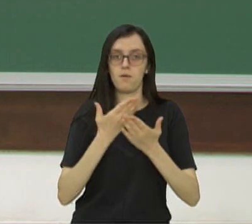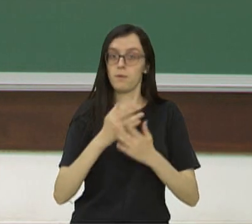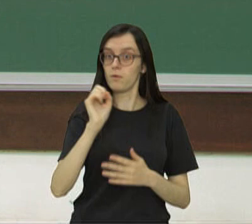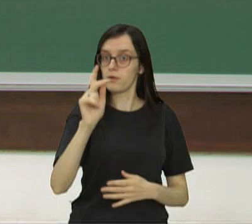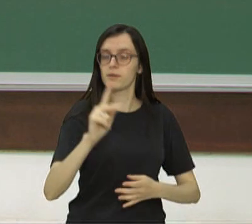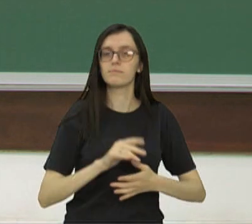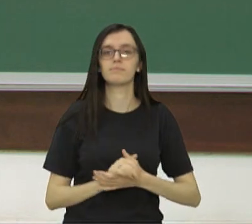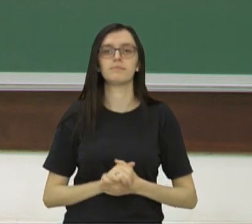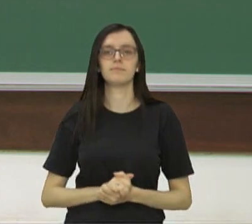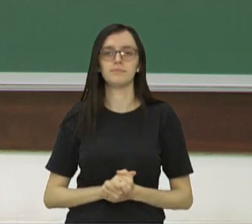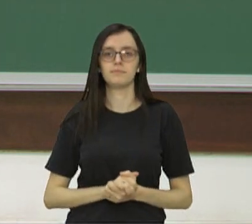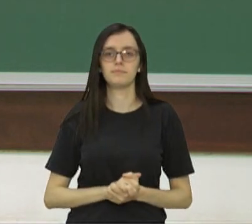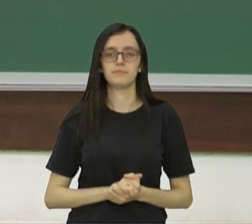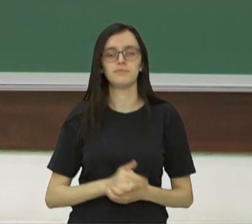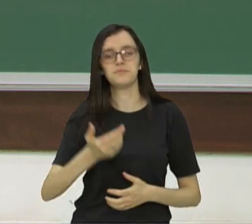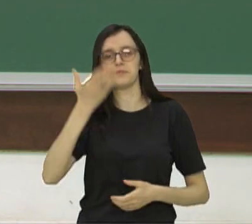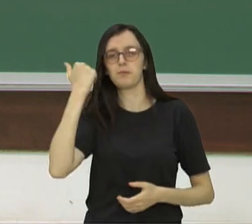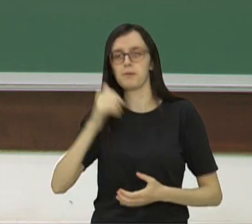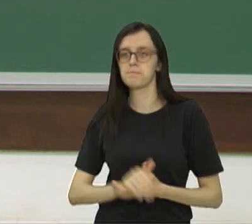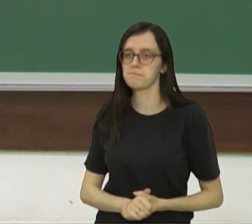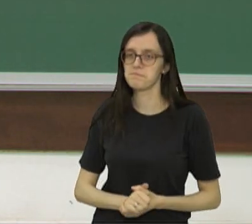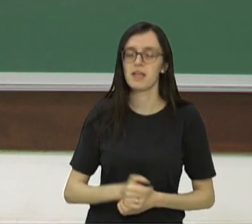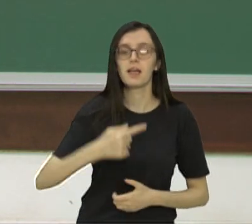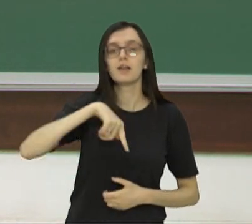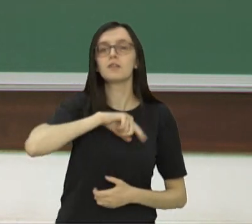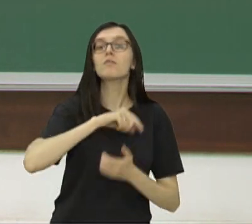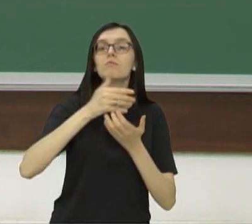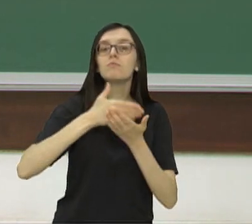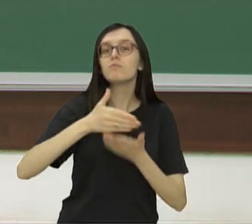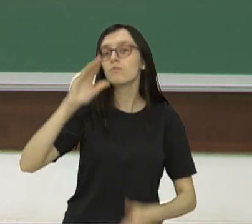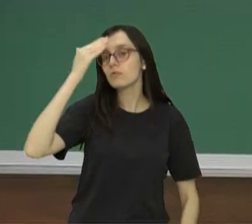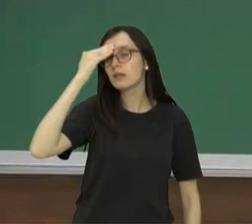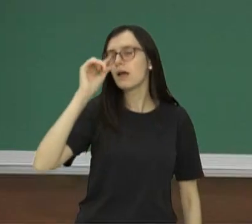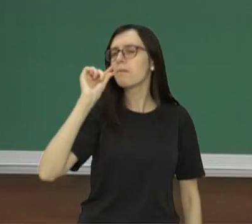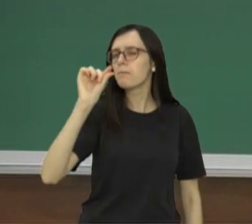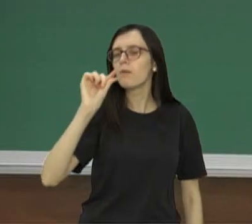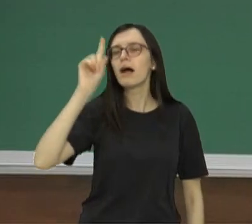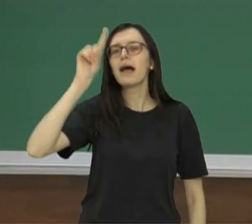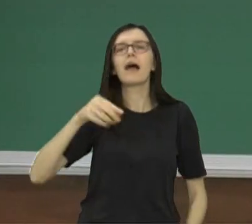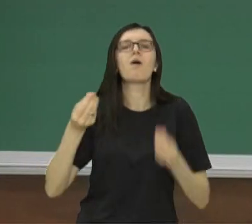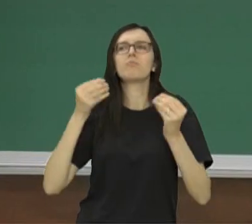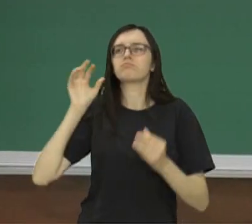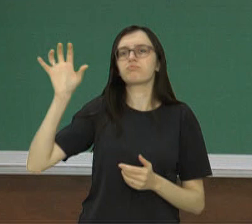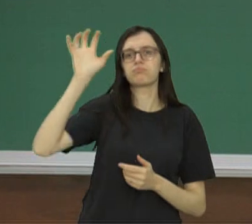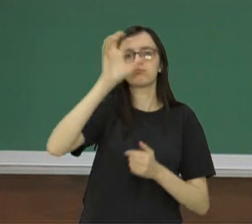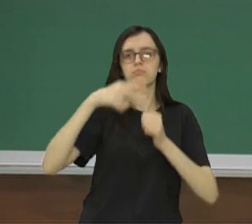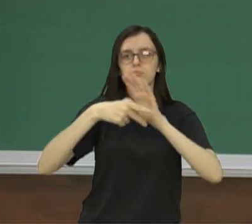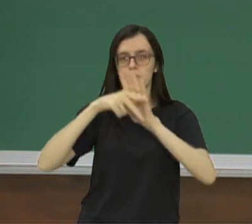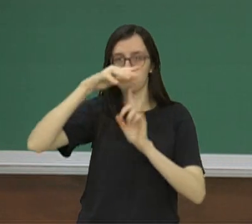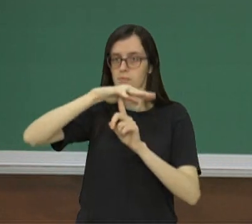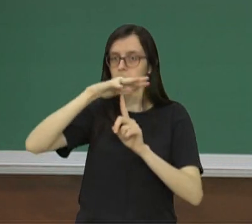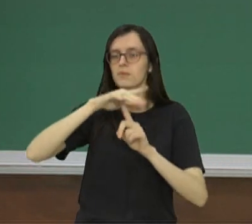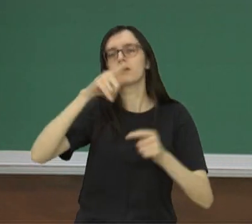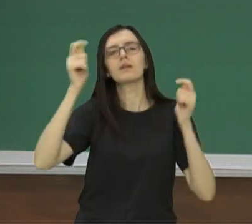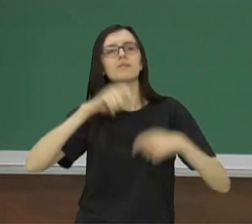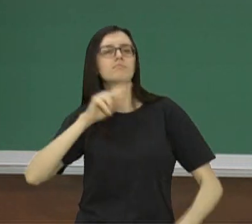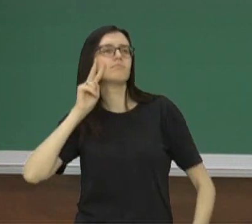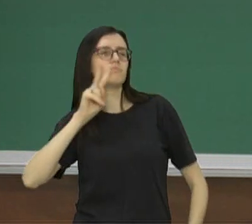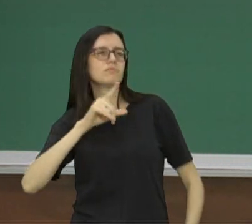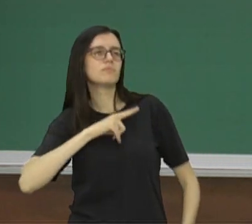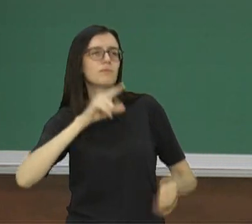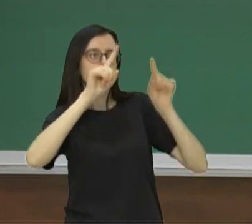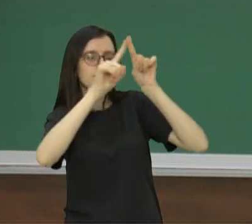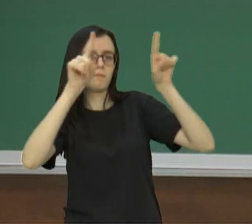ok? Então vamos lá, vamos iniciar então entendendo aqui um pouquinho da localização do Paraná. Vocês podem verificar